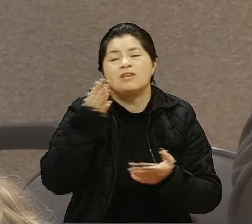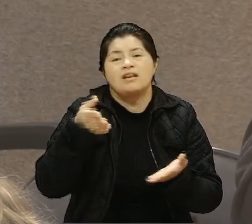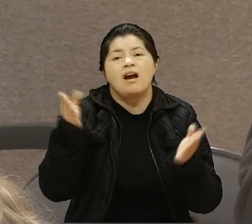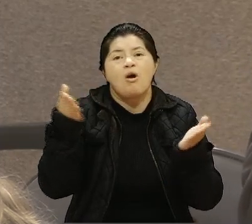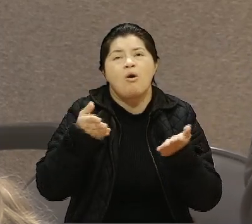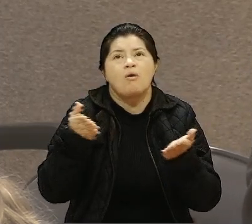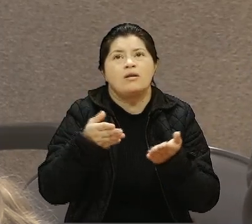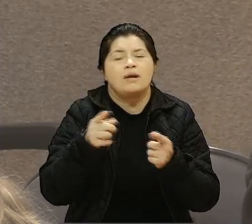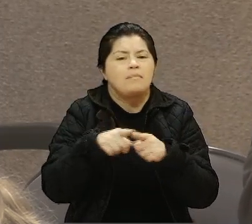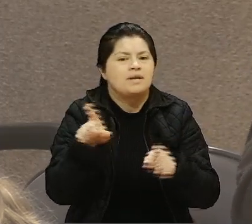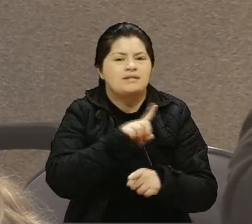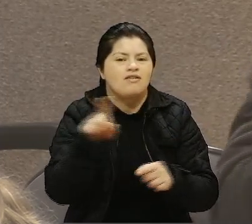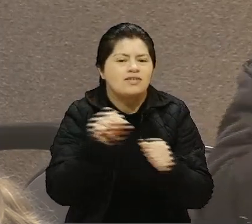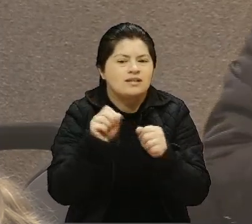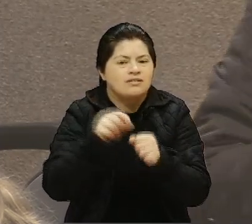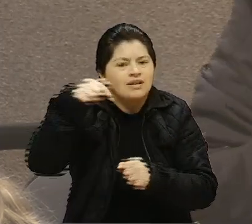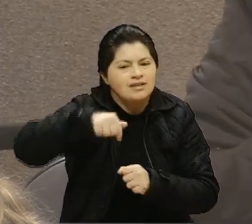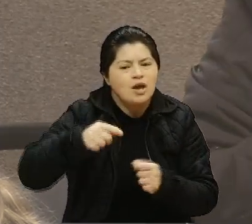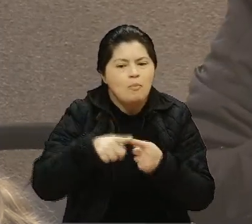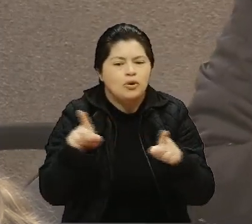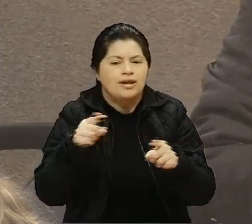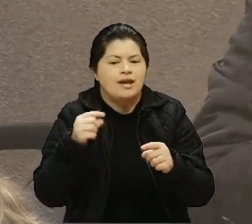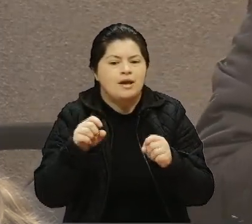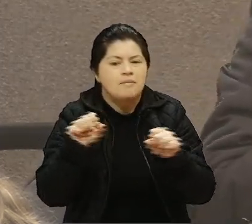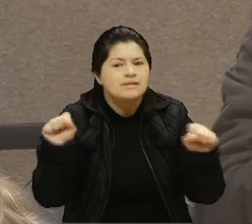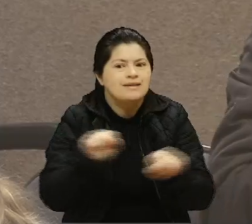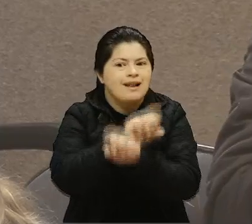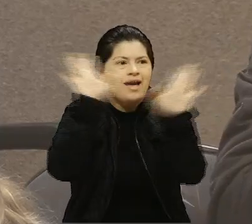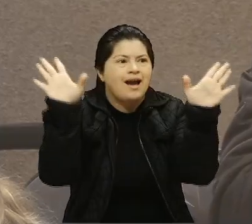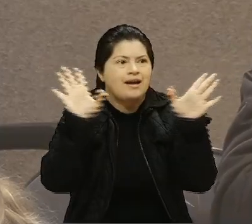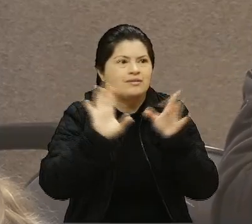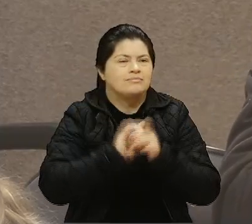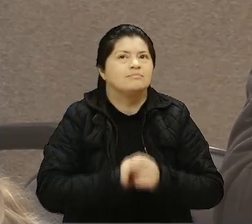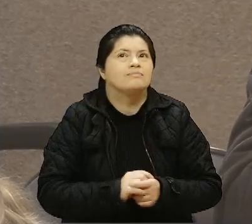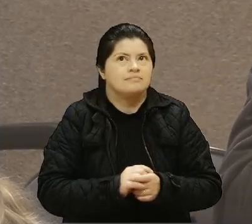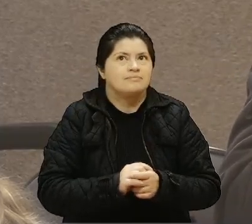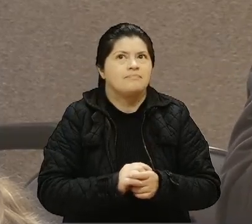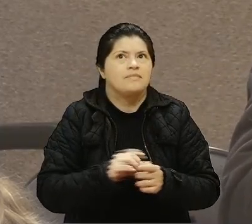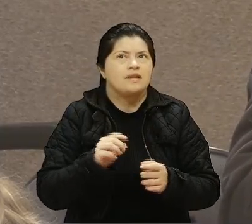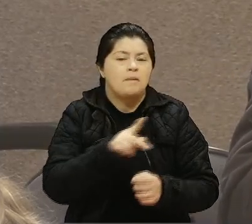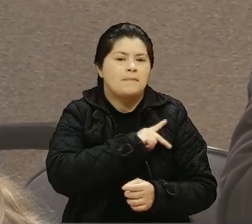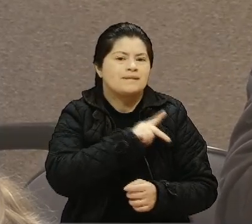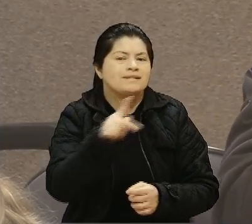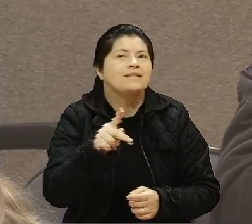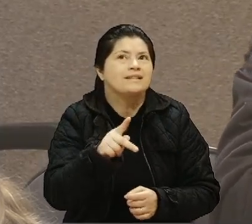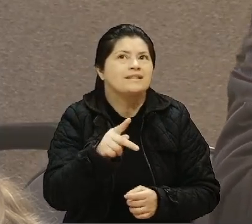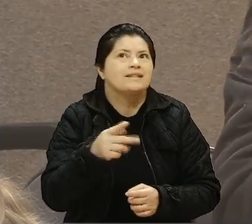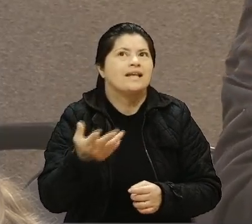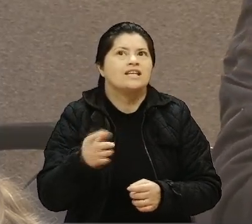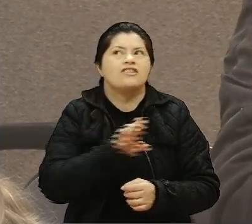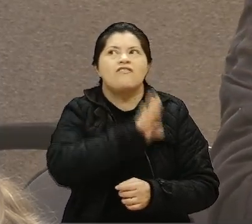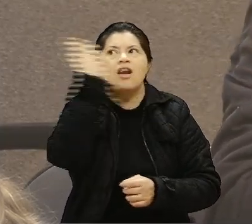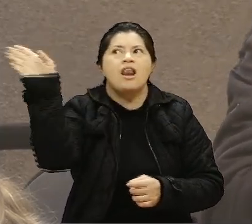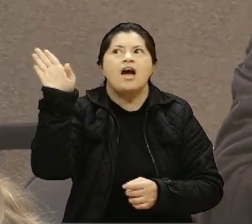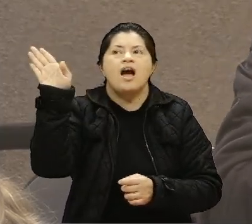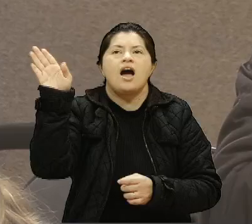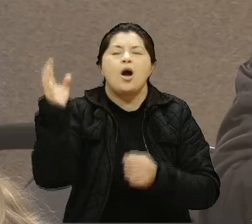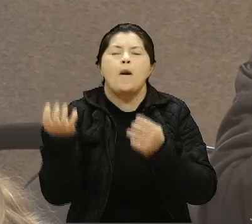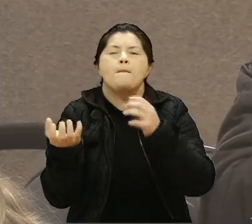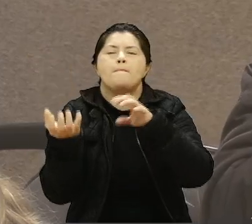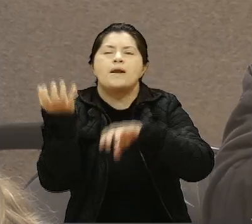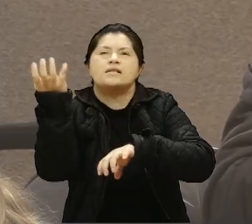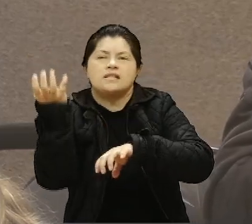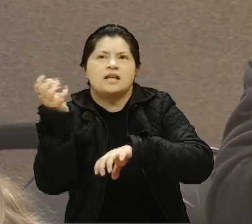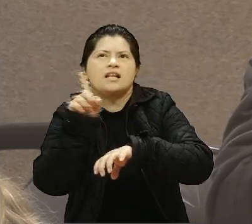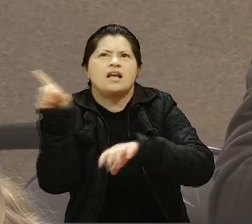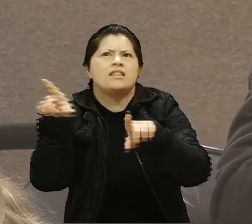a gente não está fazendo isso, porque quanto mais transparente a gente tiver, tanto é que o presidente foi para Brasília, os antecessores também,